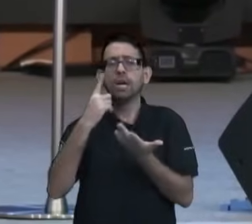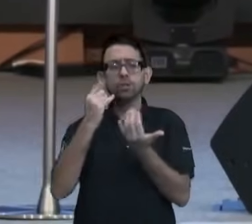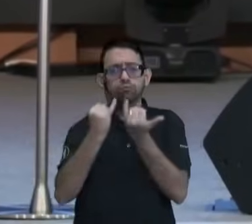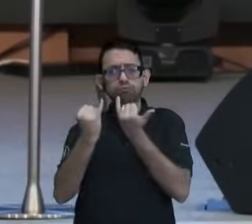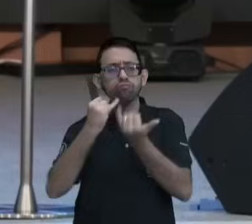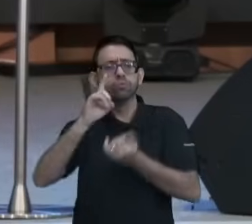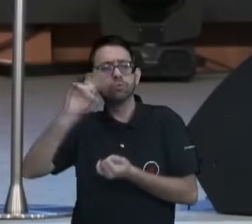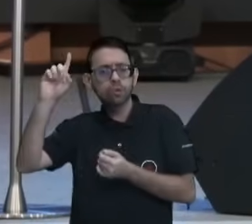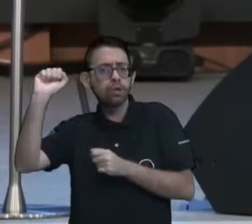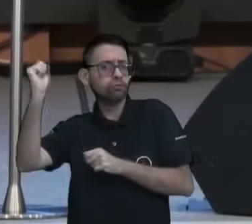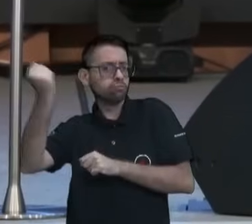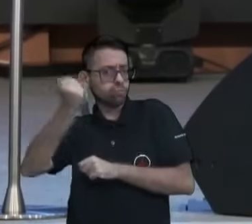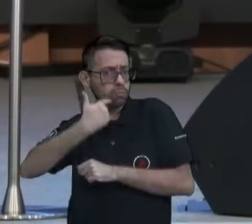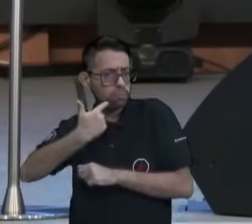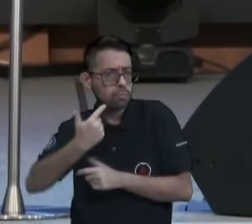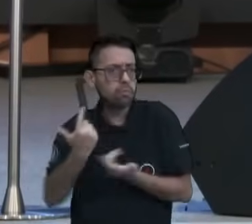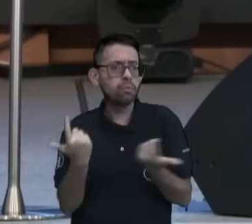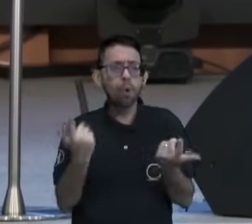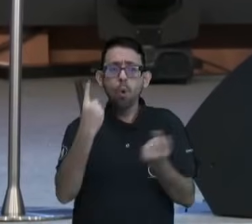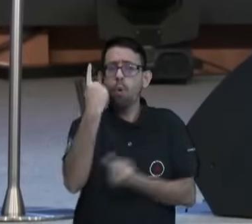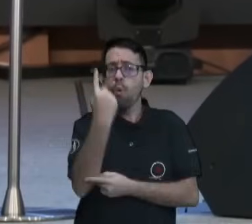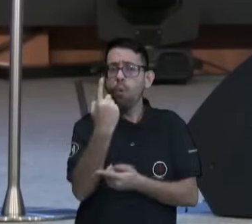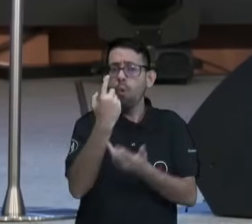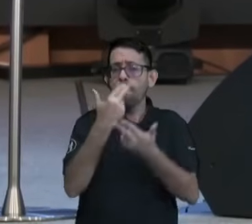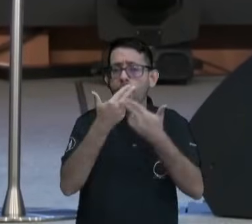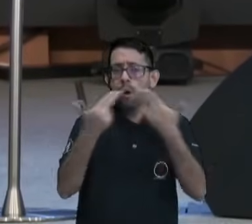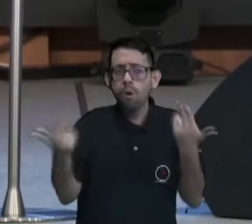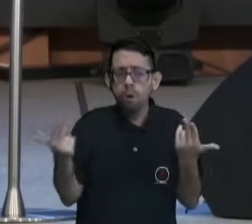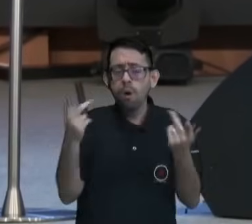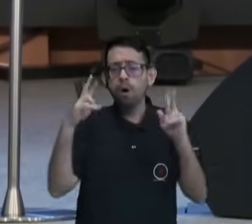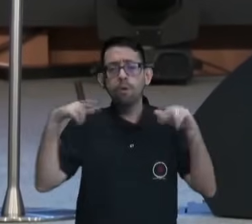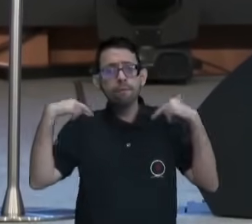tem não tem mais do que os pastores